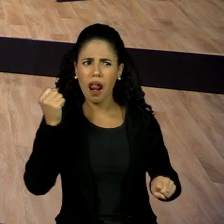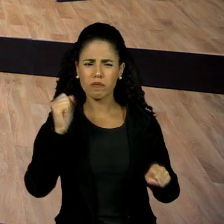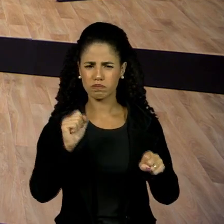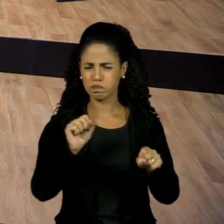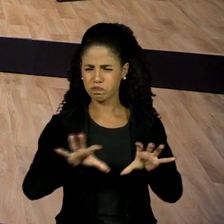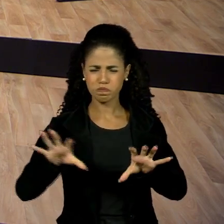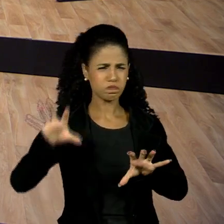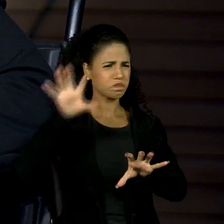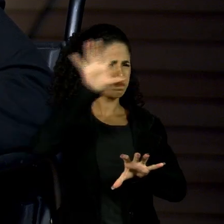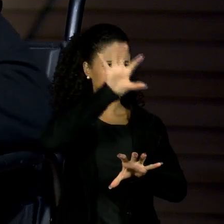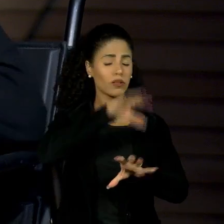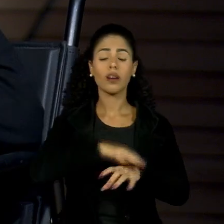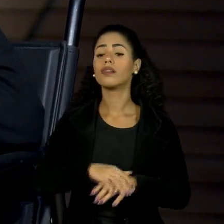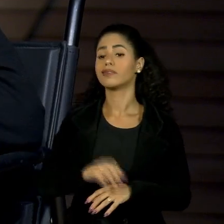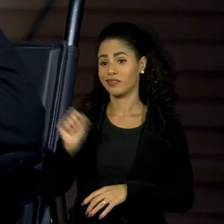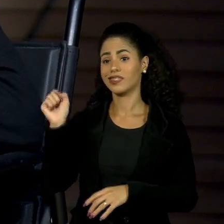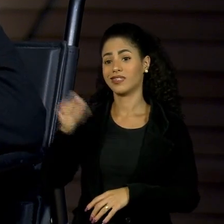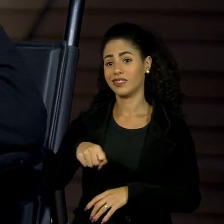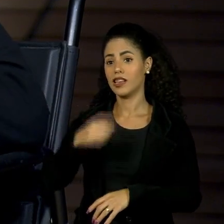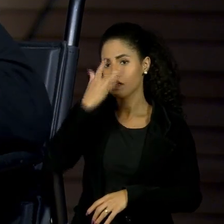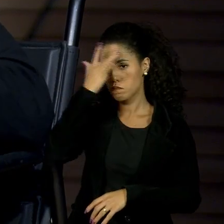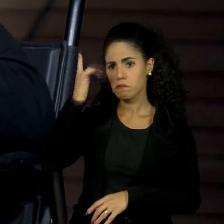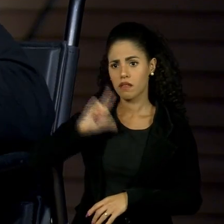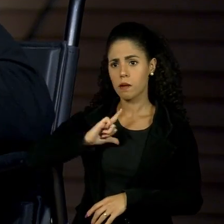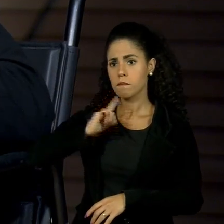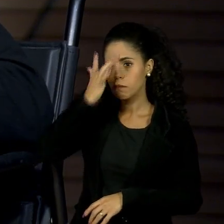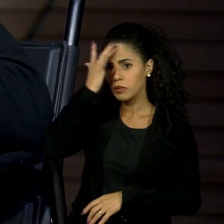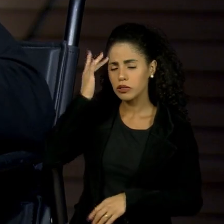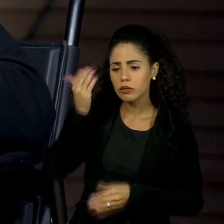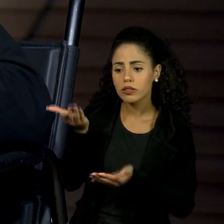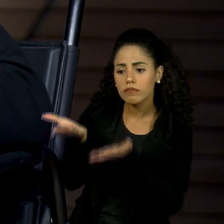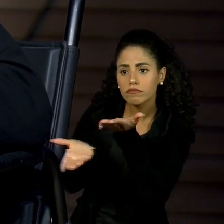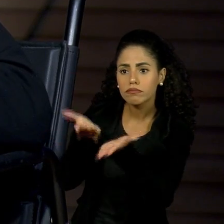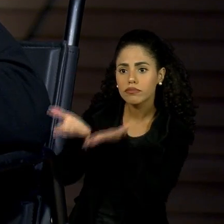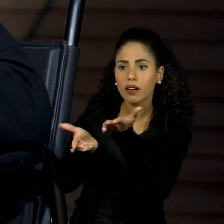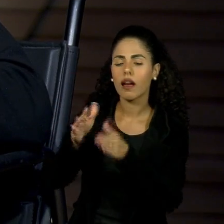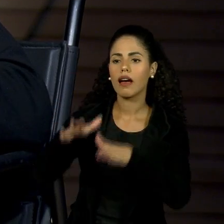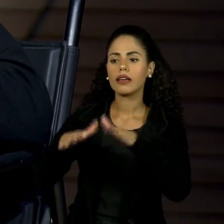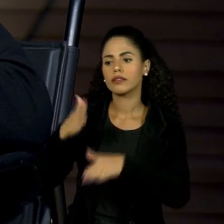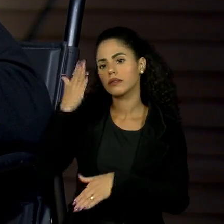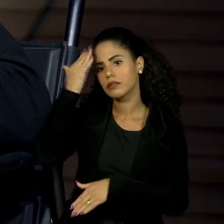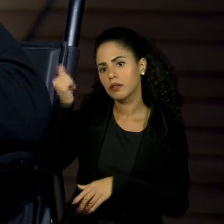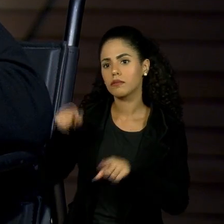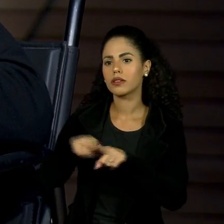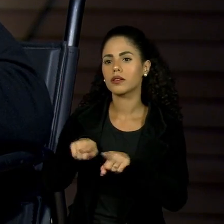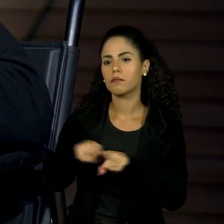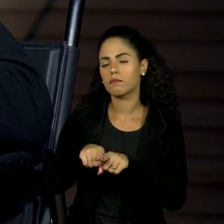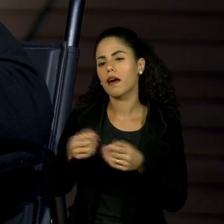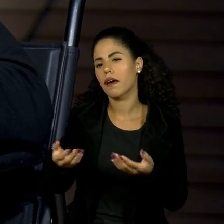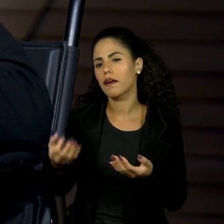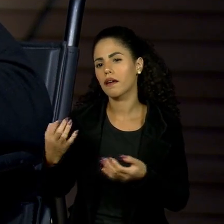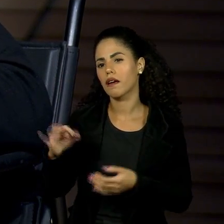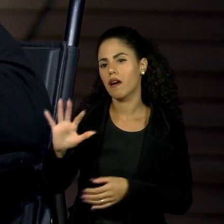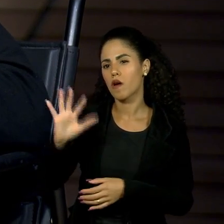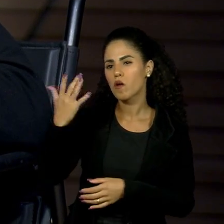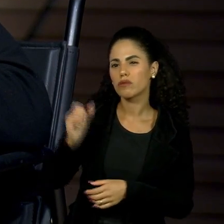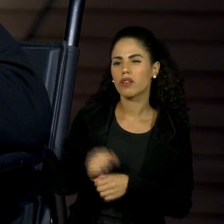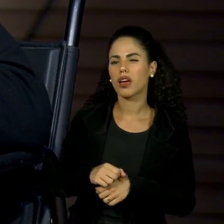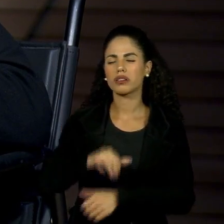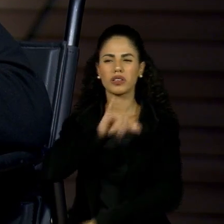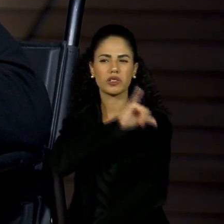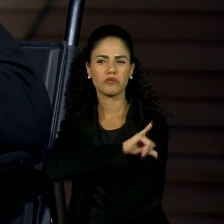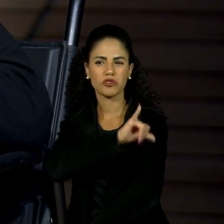Eu conheço, assim, eu tenho um pessoal tratando assim com conhecimento de causa, acho que em Porto Alegre, Rio de